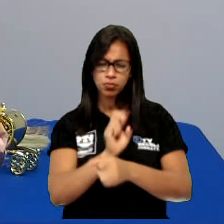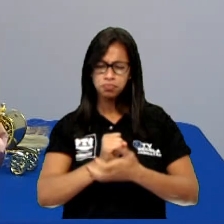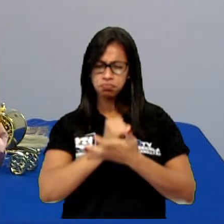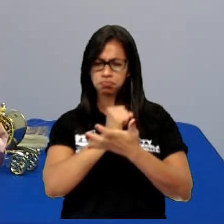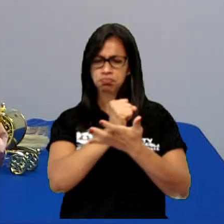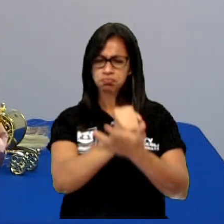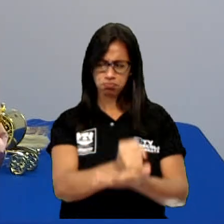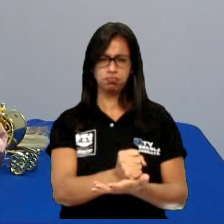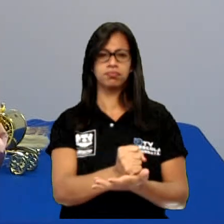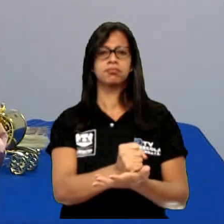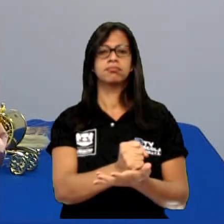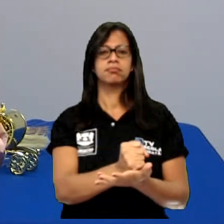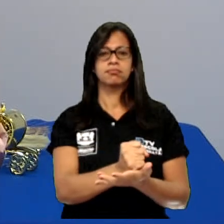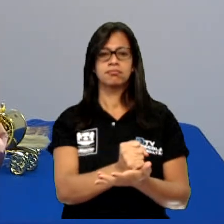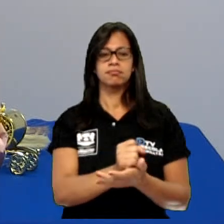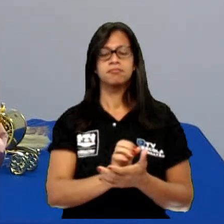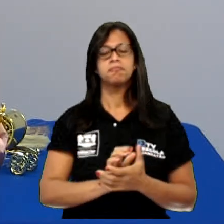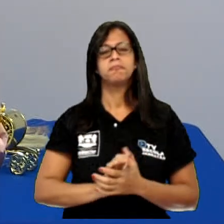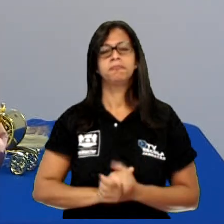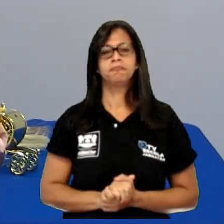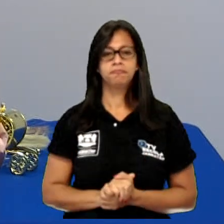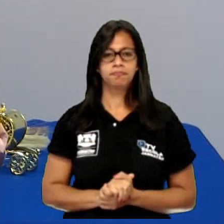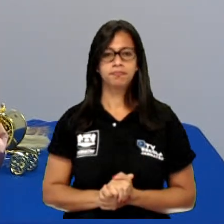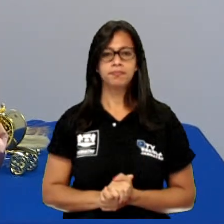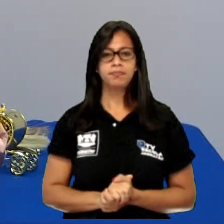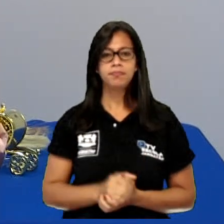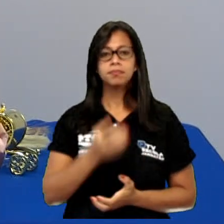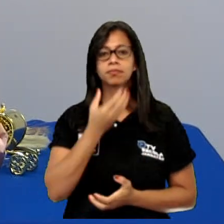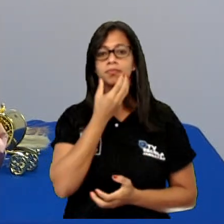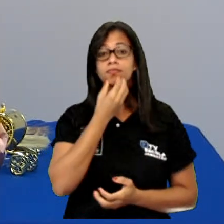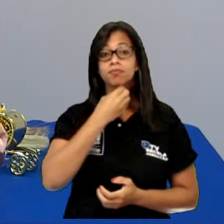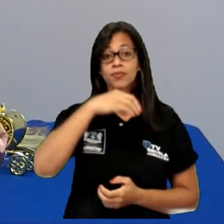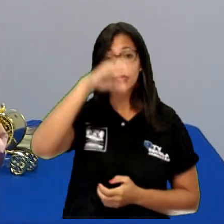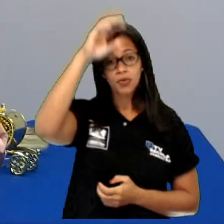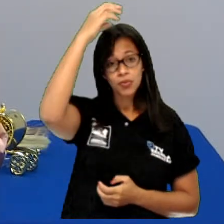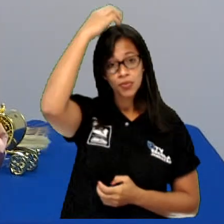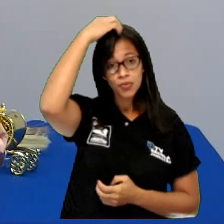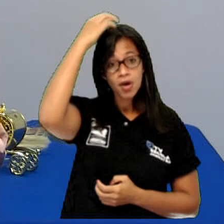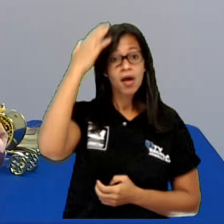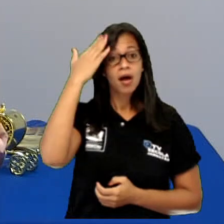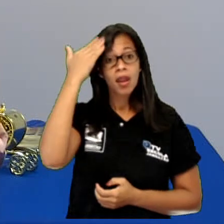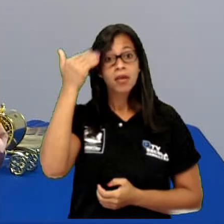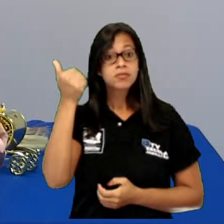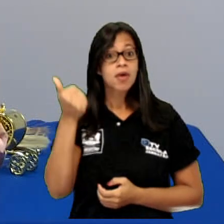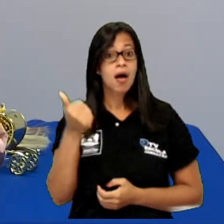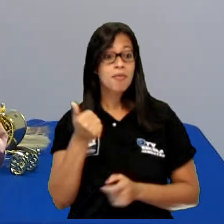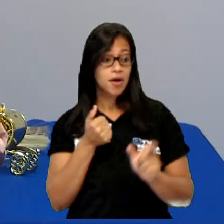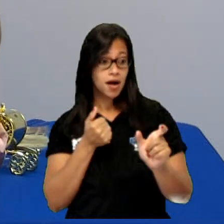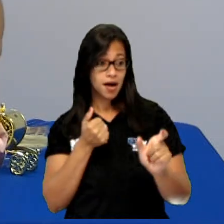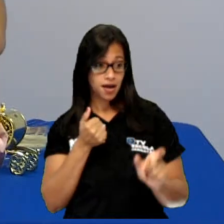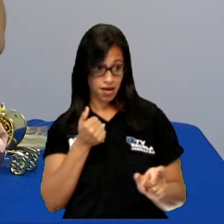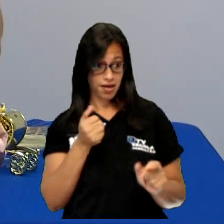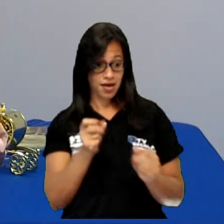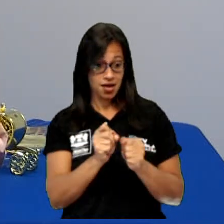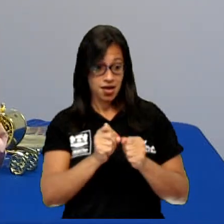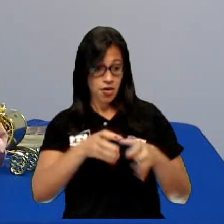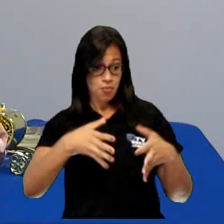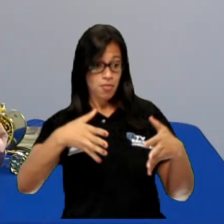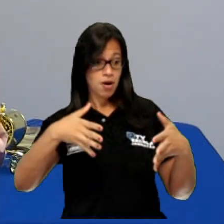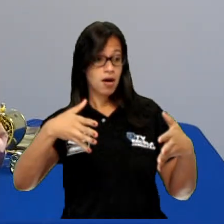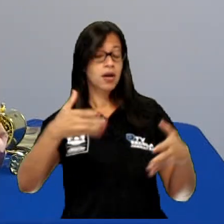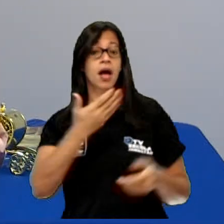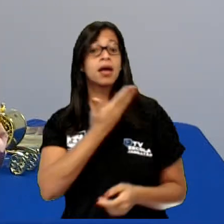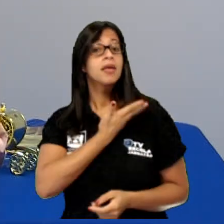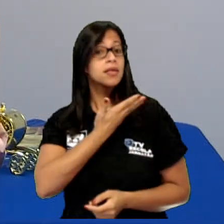ele descansasse alguns dias ali. O rei Midas não sabia que aquela criatura era mágica, mas também era amiga dos deuses,